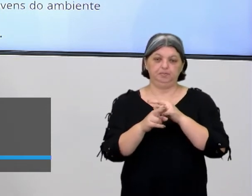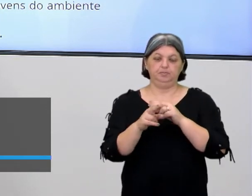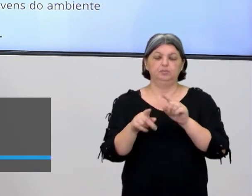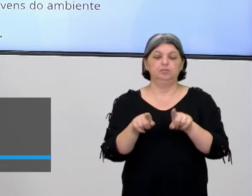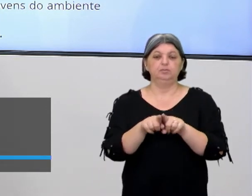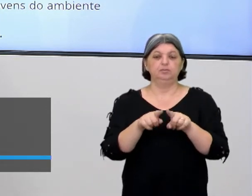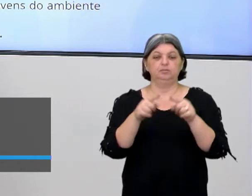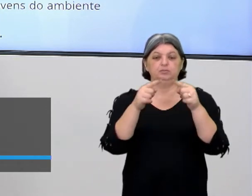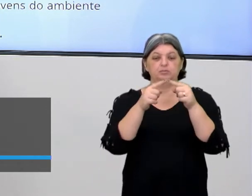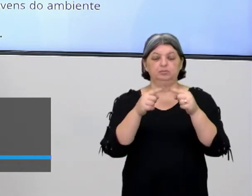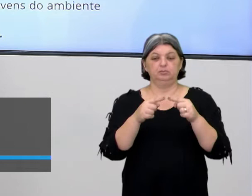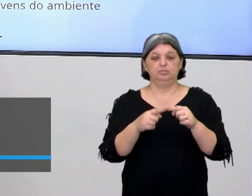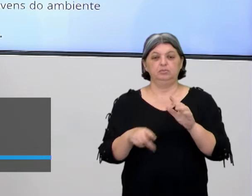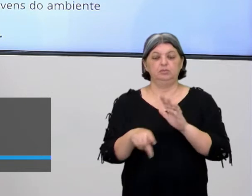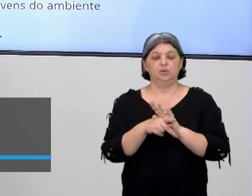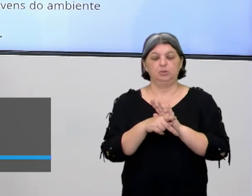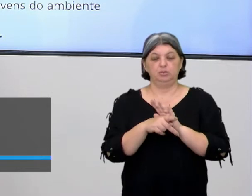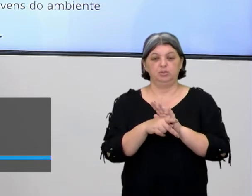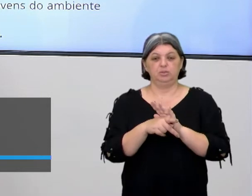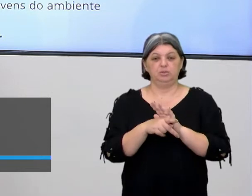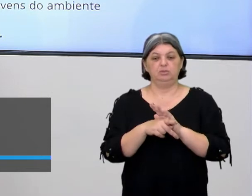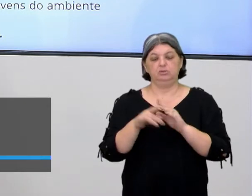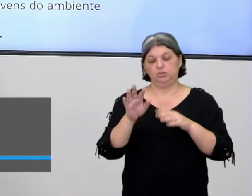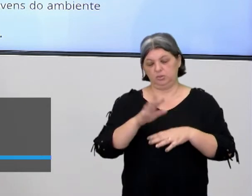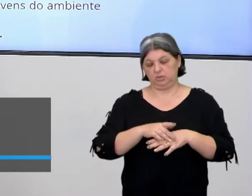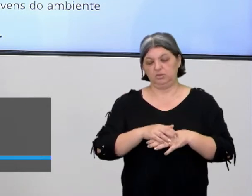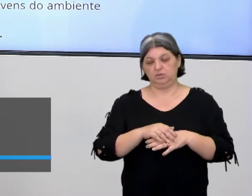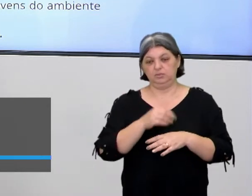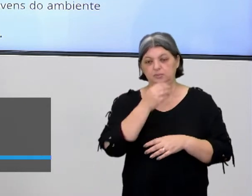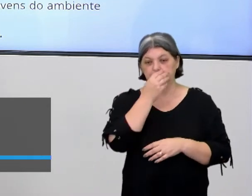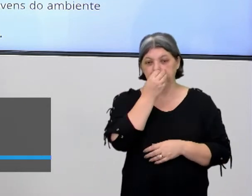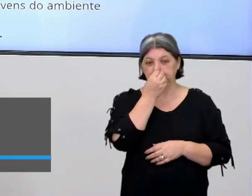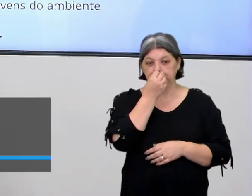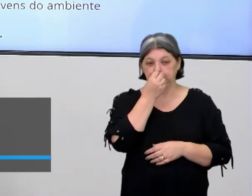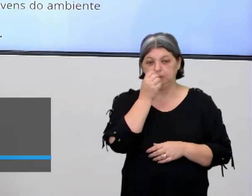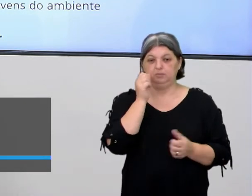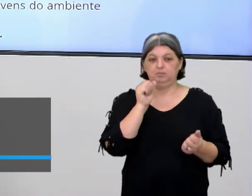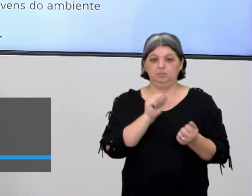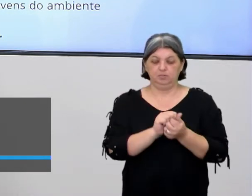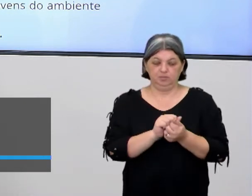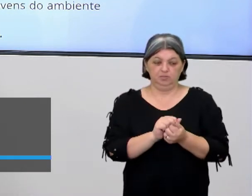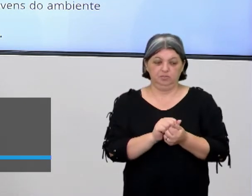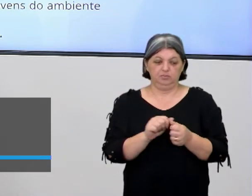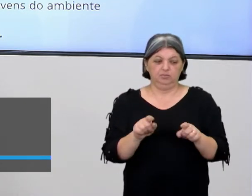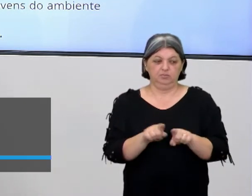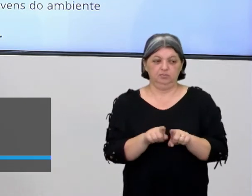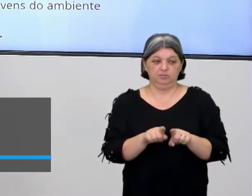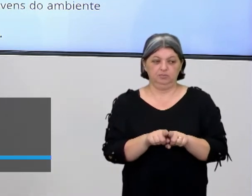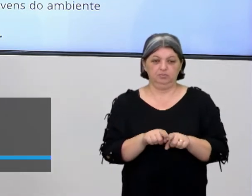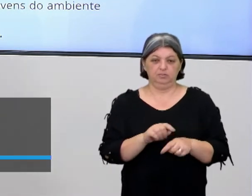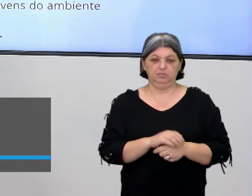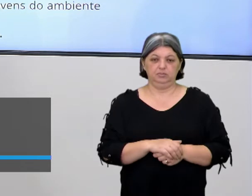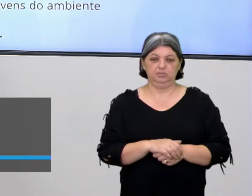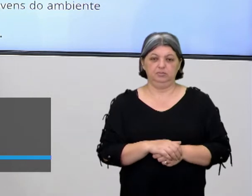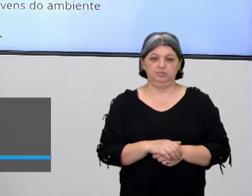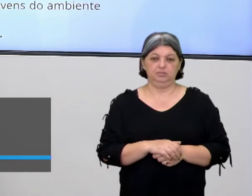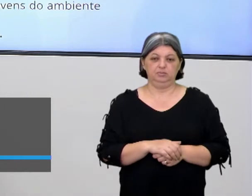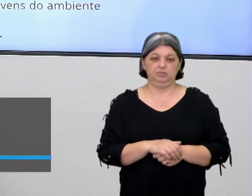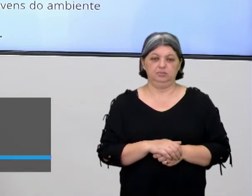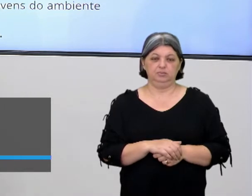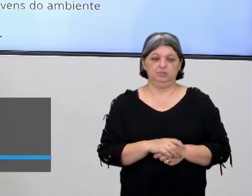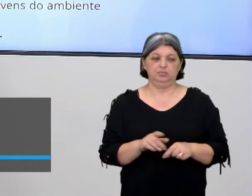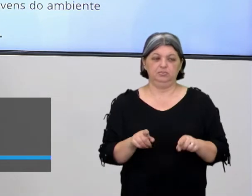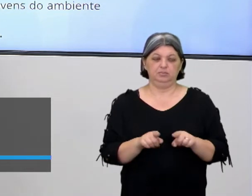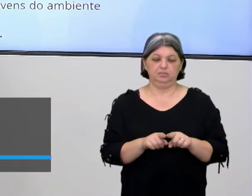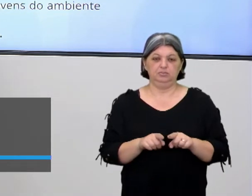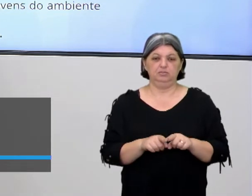associadas à própria doença, né? E junto com isso também trouxemos muitas questões aí envolvendo